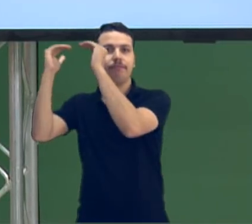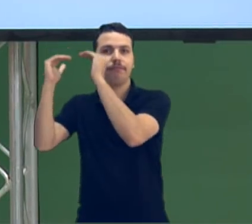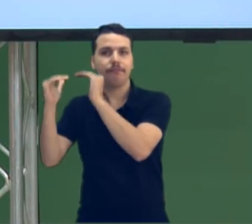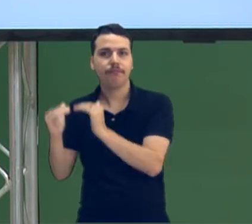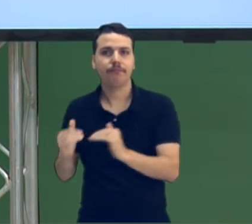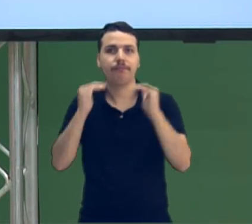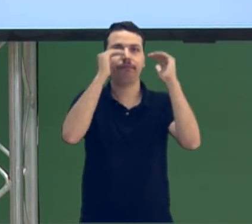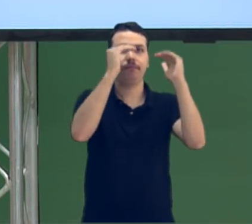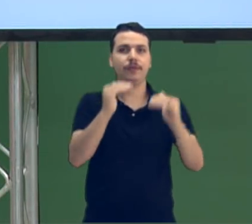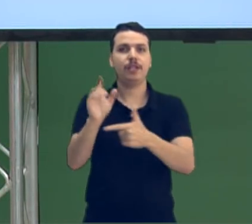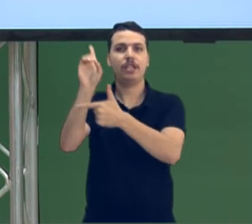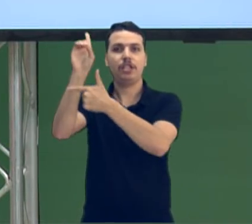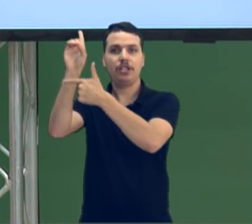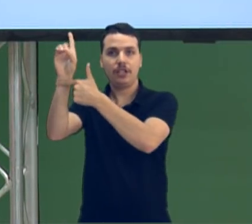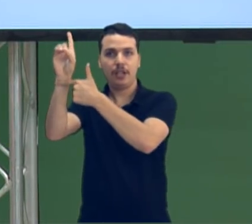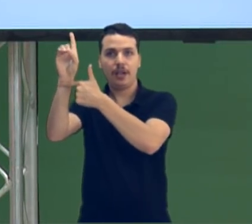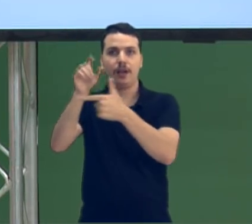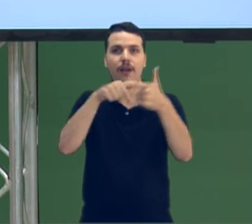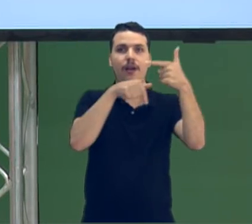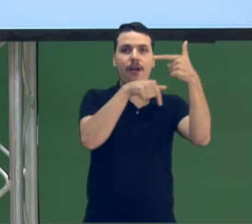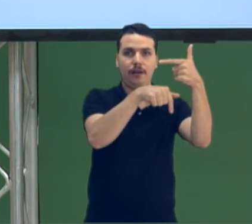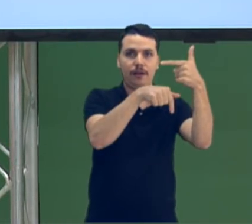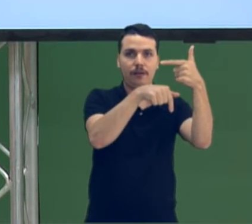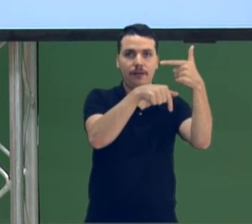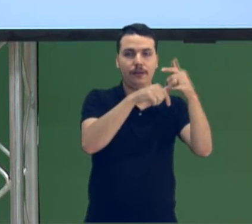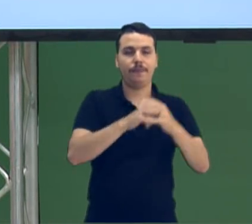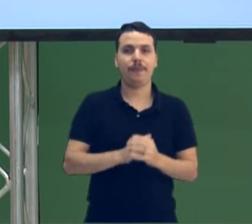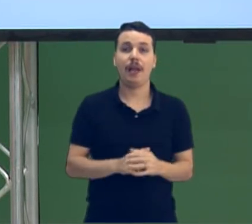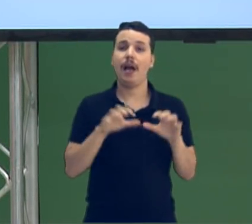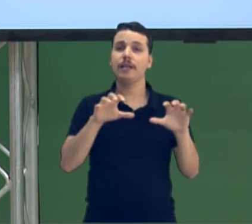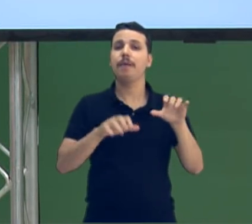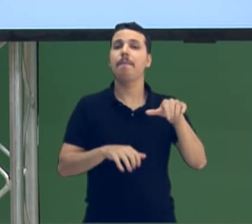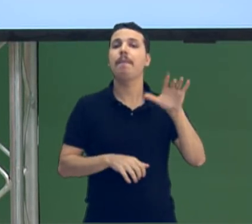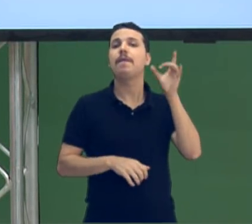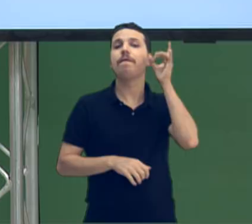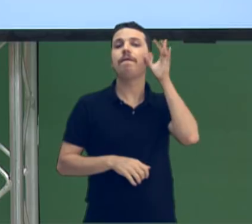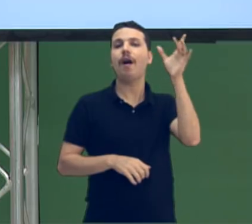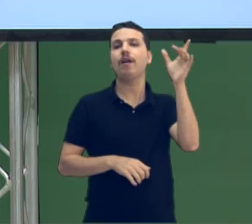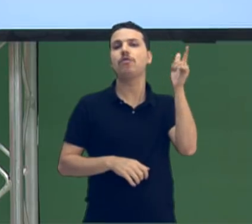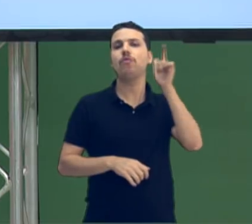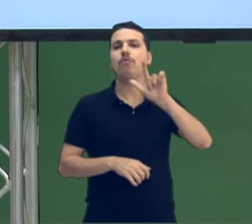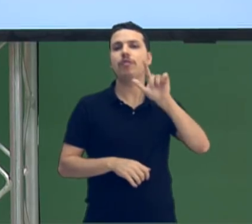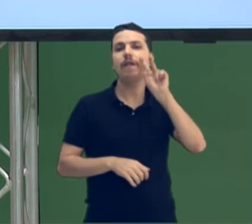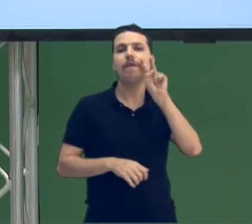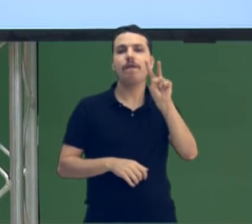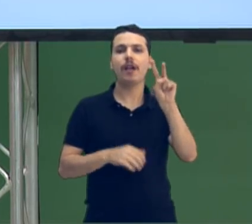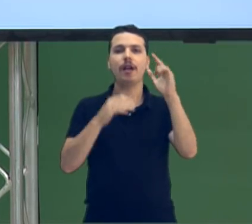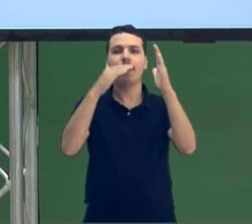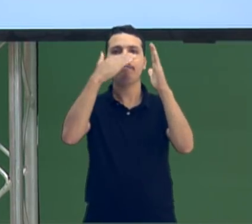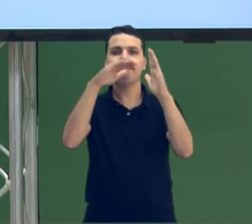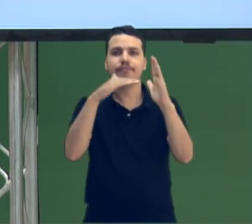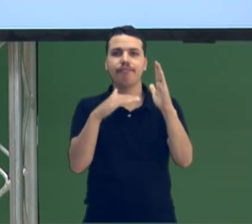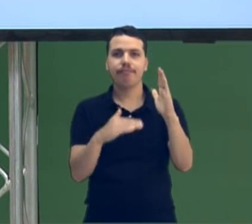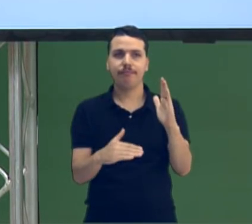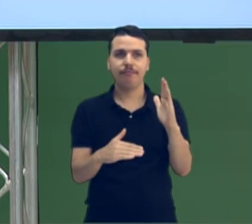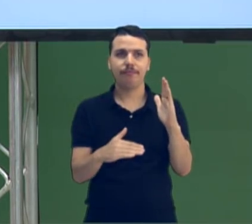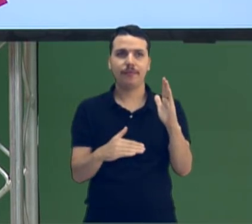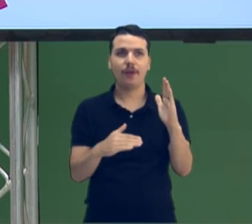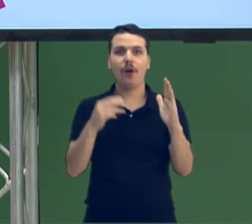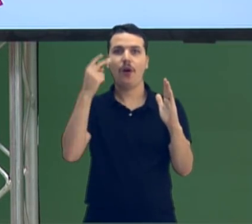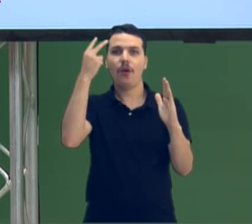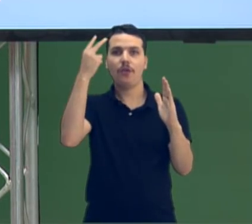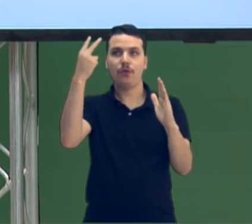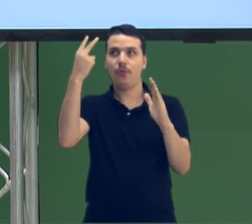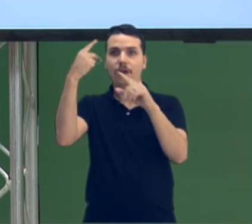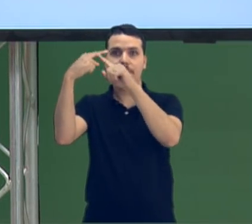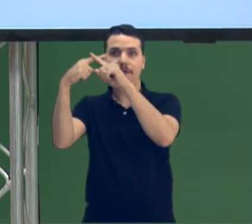os divisores e os quocientes. E fica mais fácil de eu enxergar essa decomposição. Olha lá, 2 vezes 5 vezes 11, que